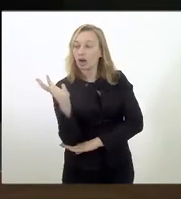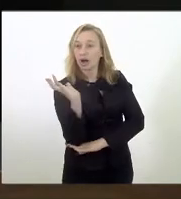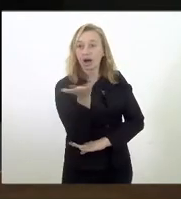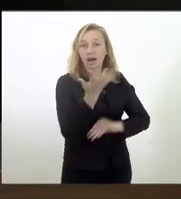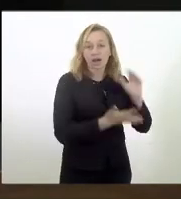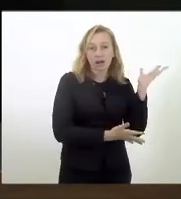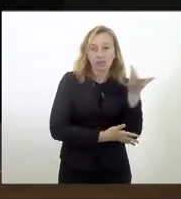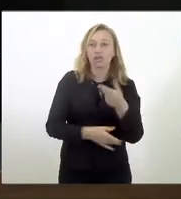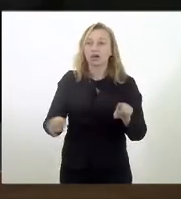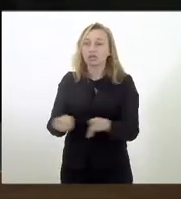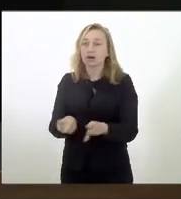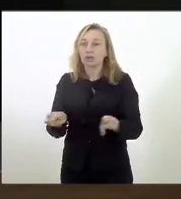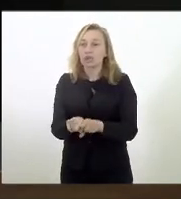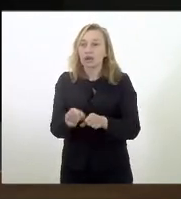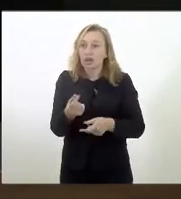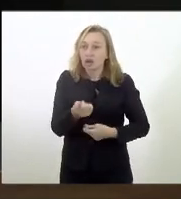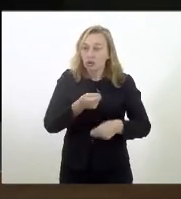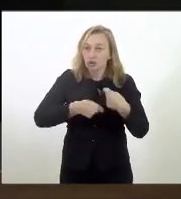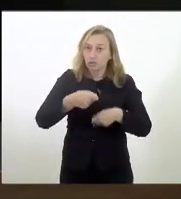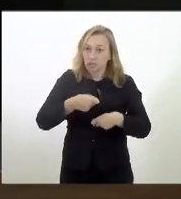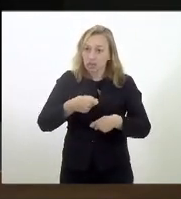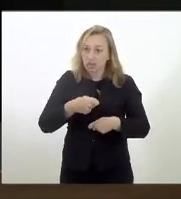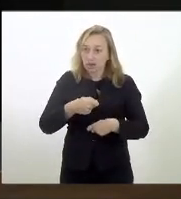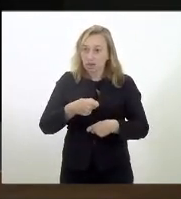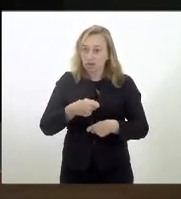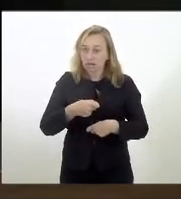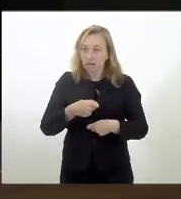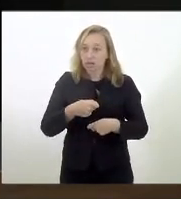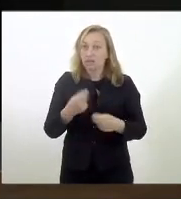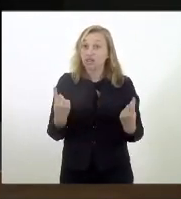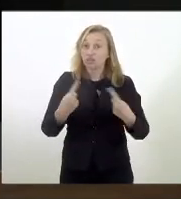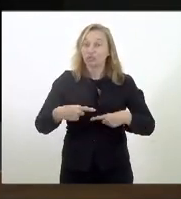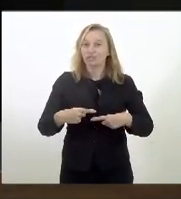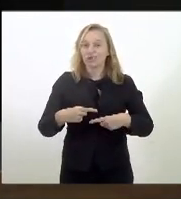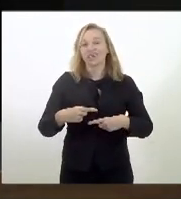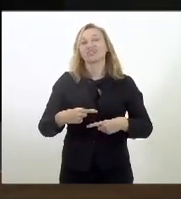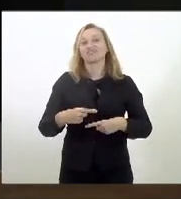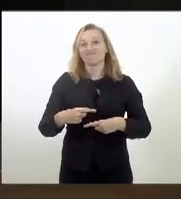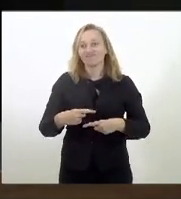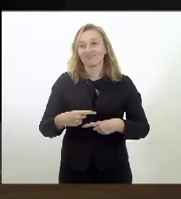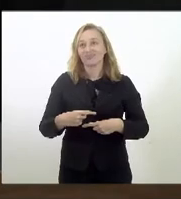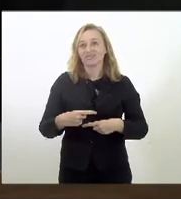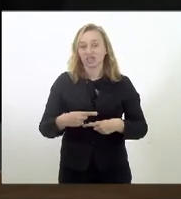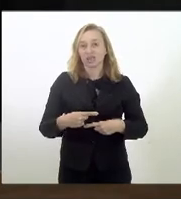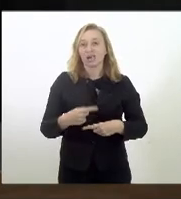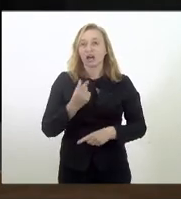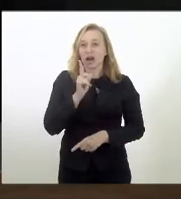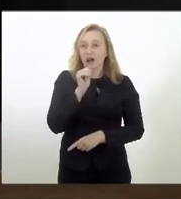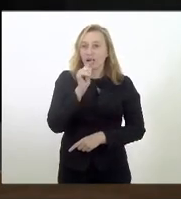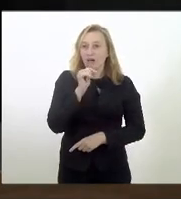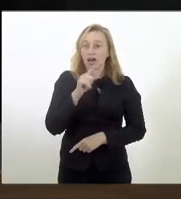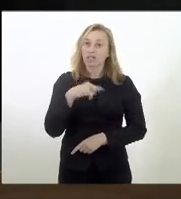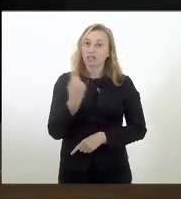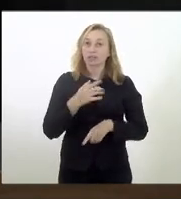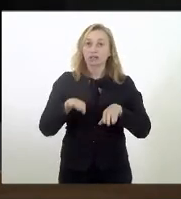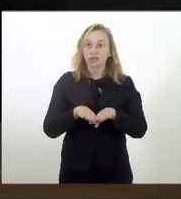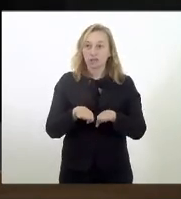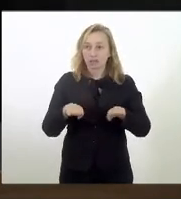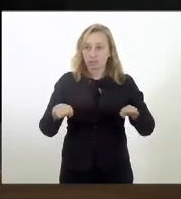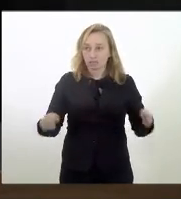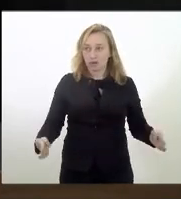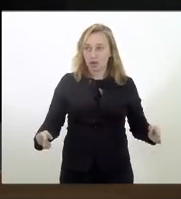economizarmos na nossa tão disputada água. As nossas mesas